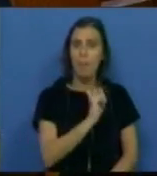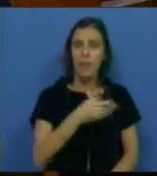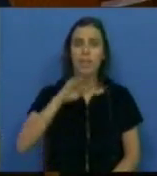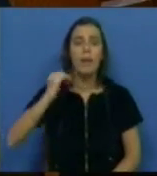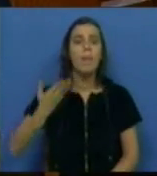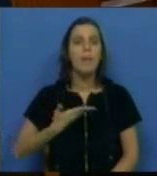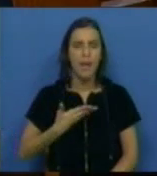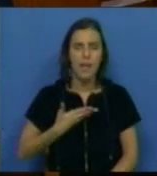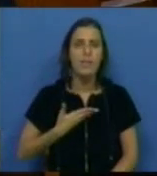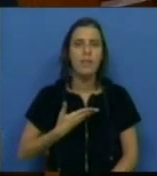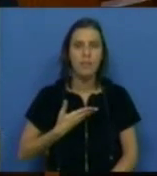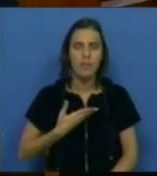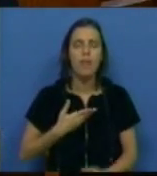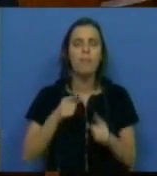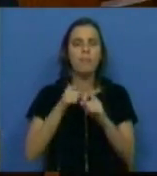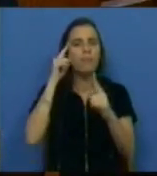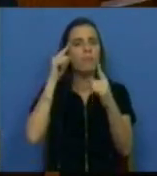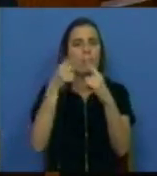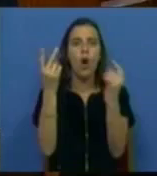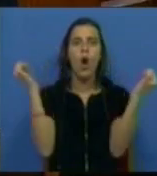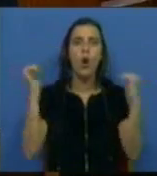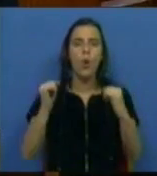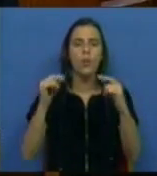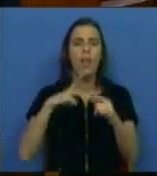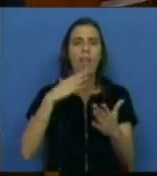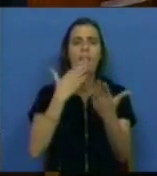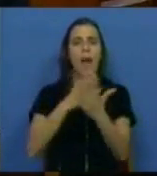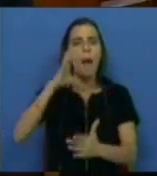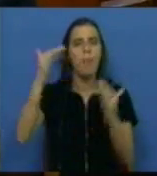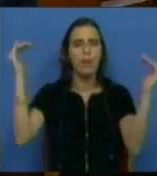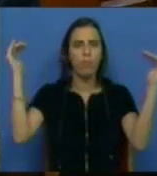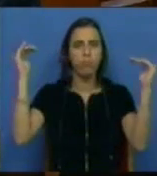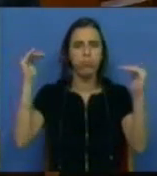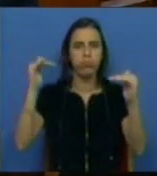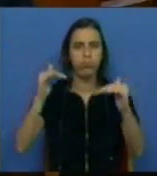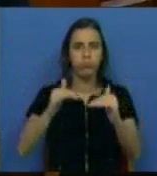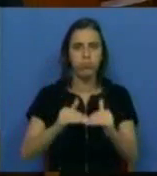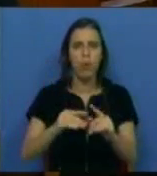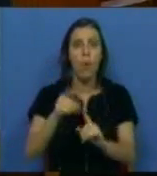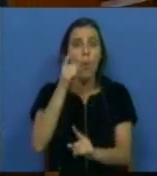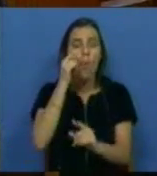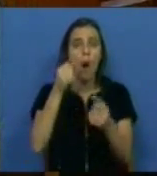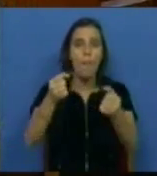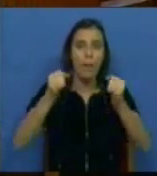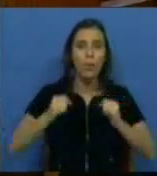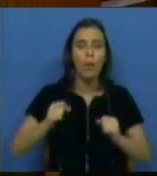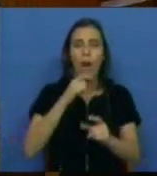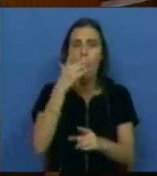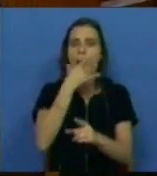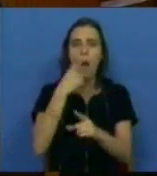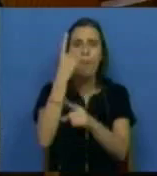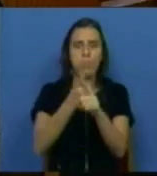e PSD remaram para o consenso que afunda o país sob o comando do homem do leme do